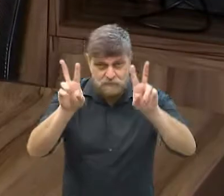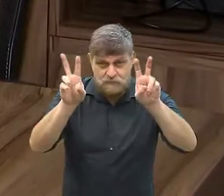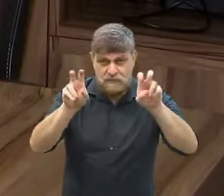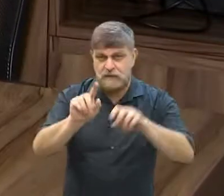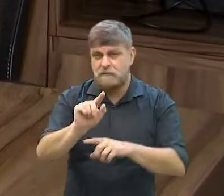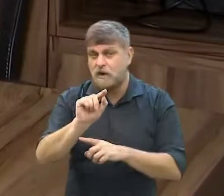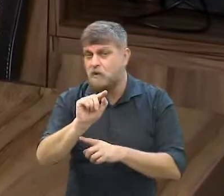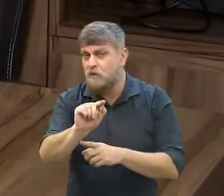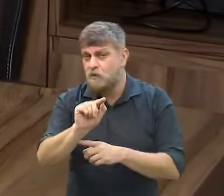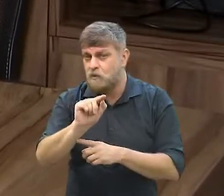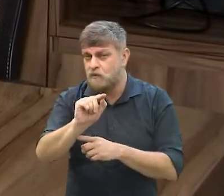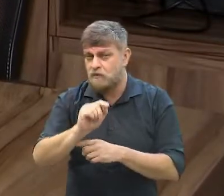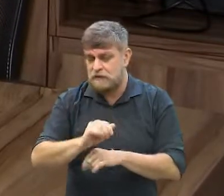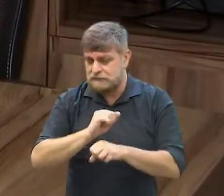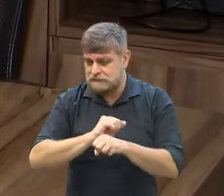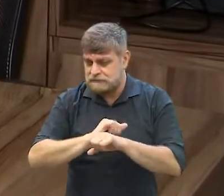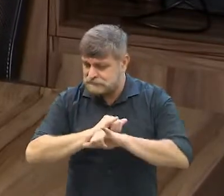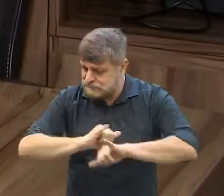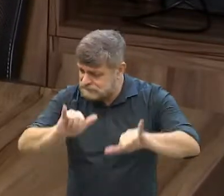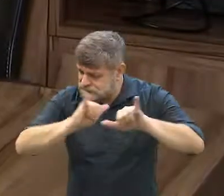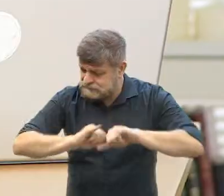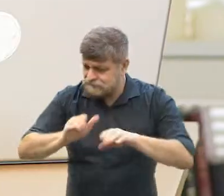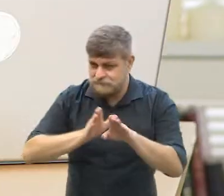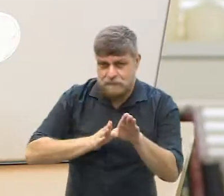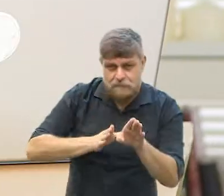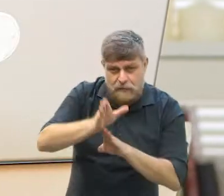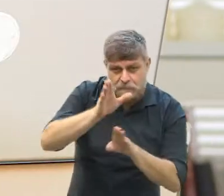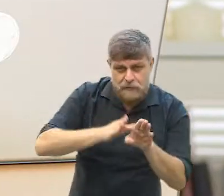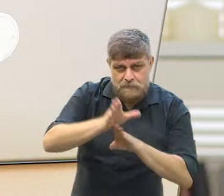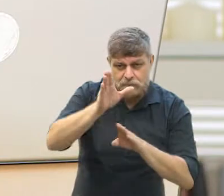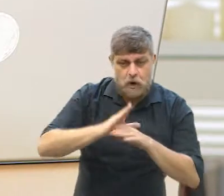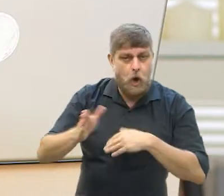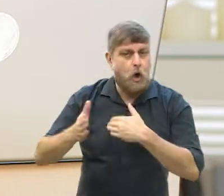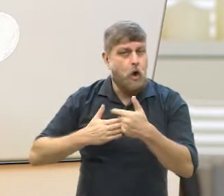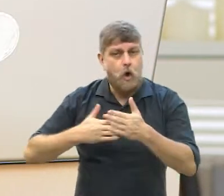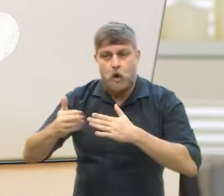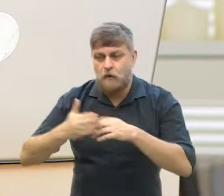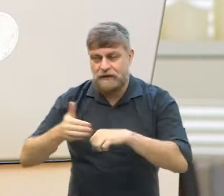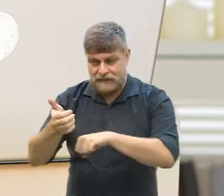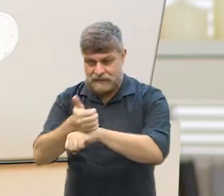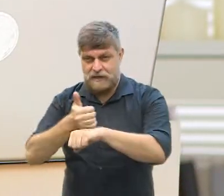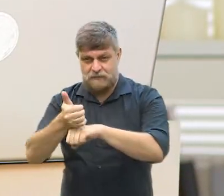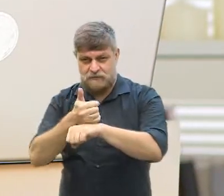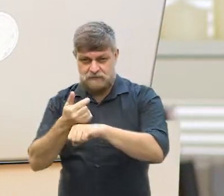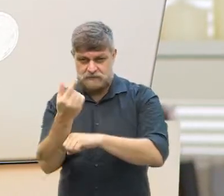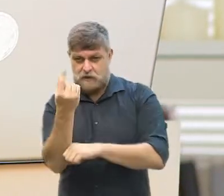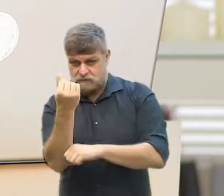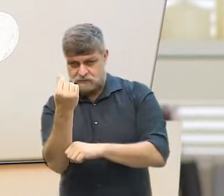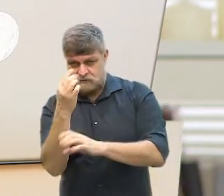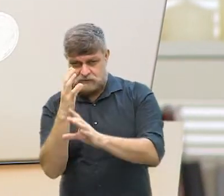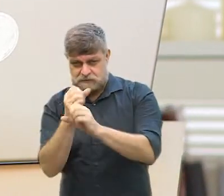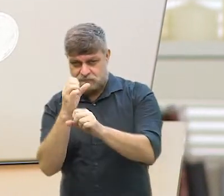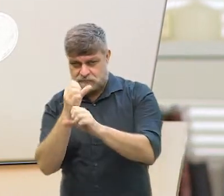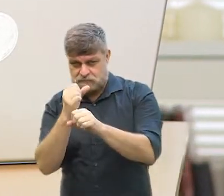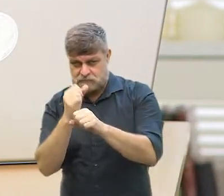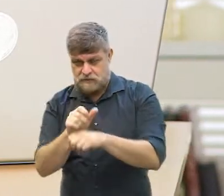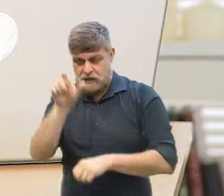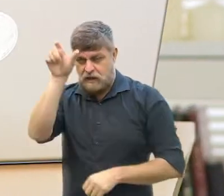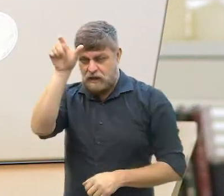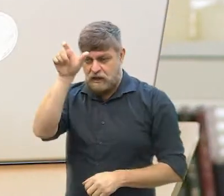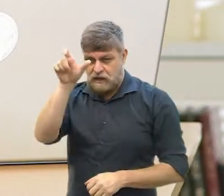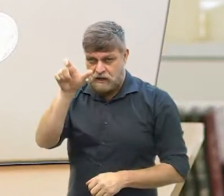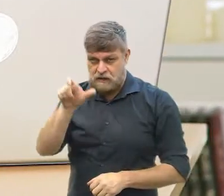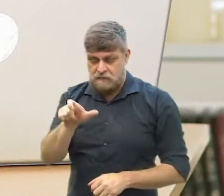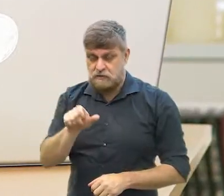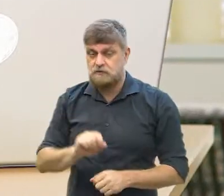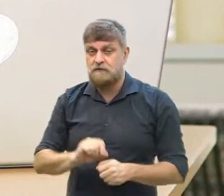foi a recomendação, né, de qualquer educador financeiro, de qualquer pessoa previdente,